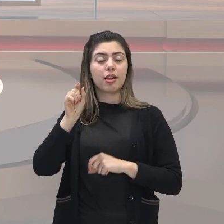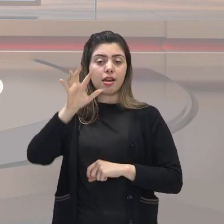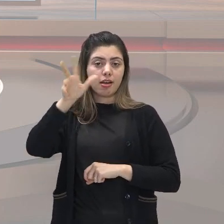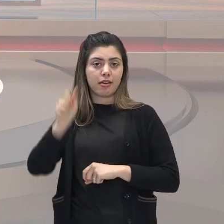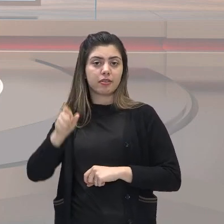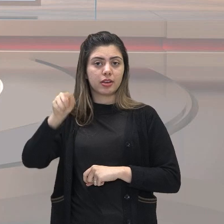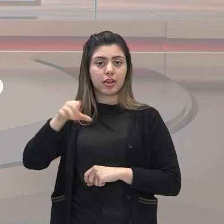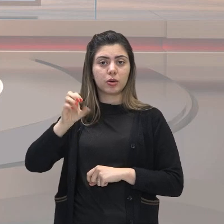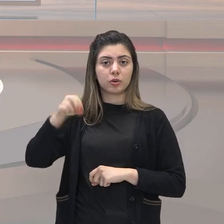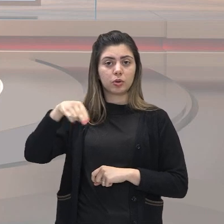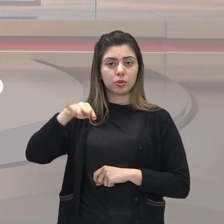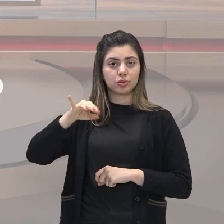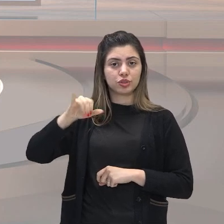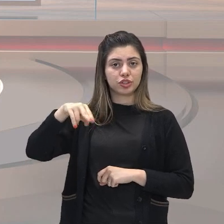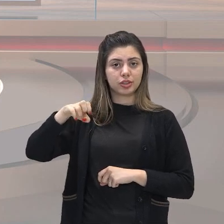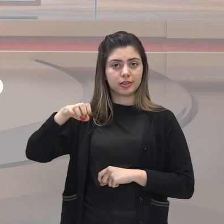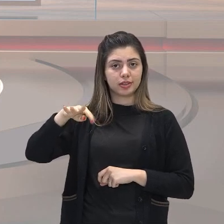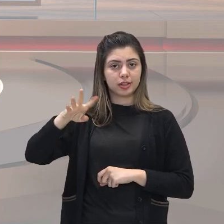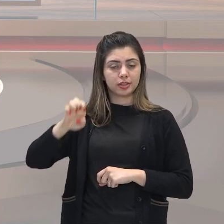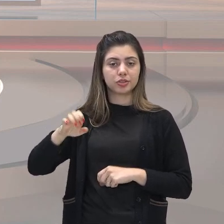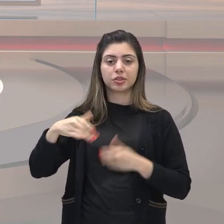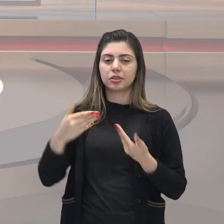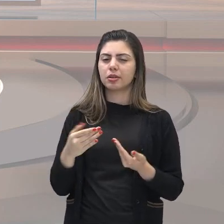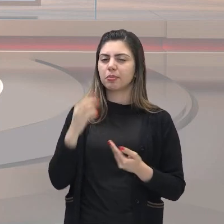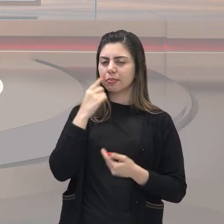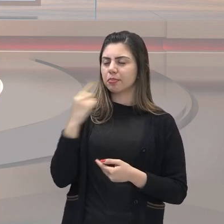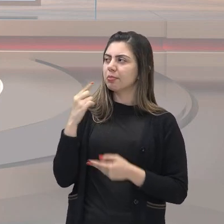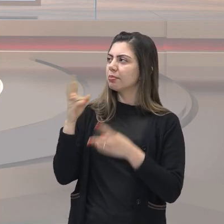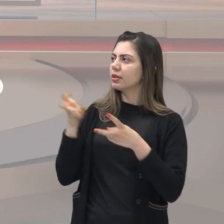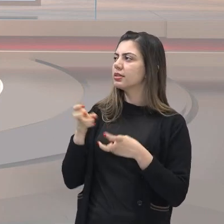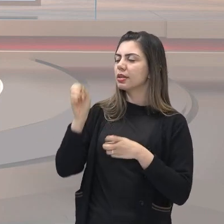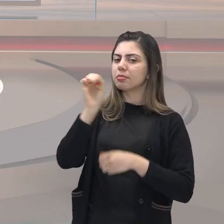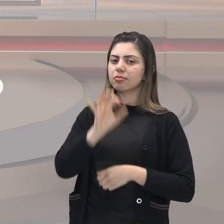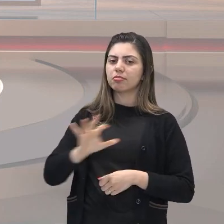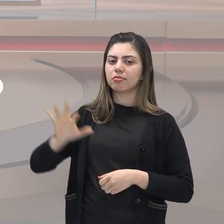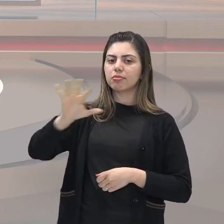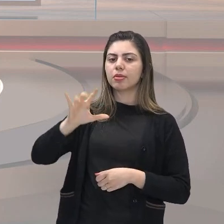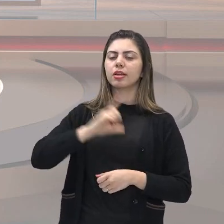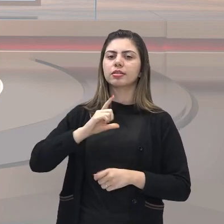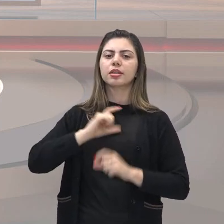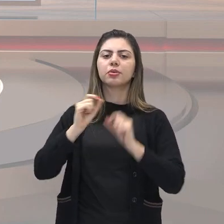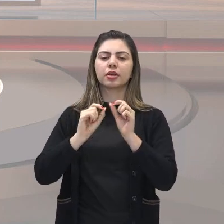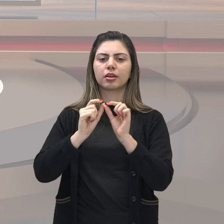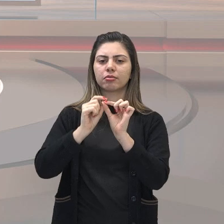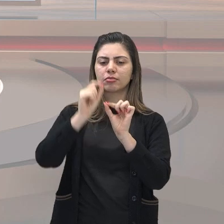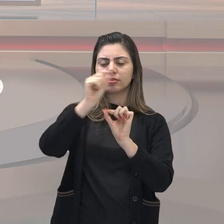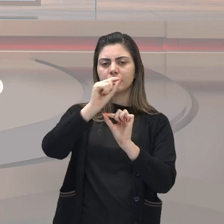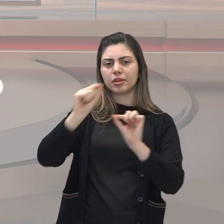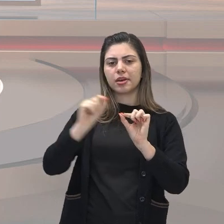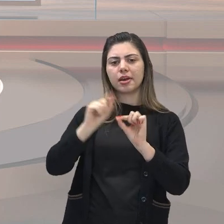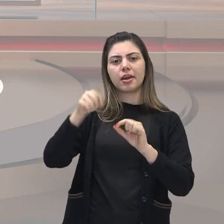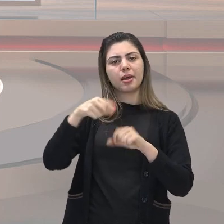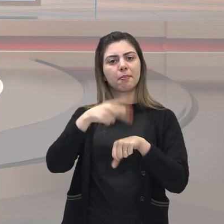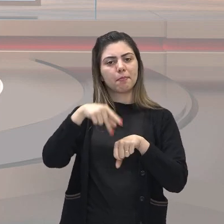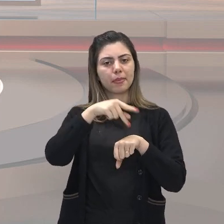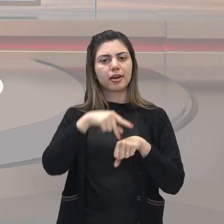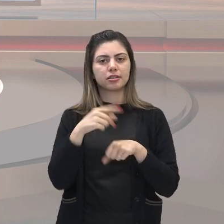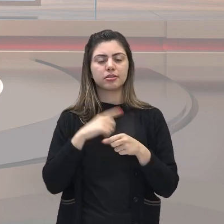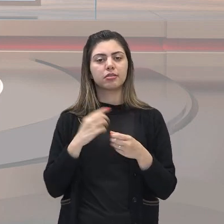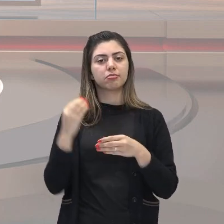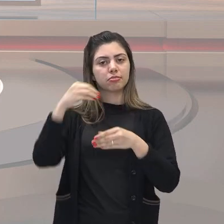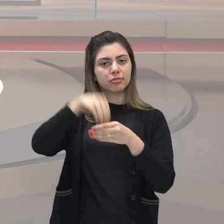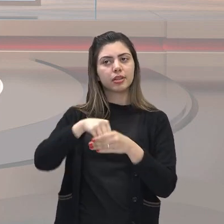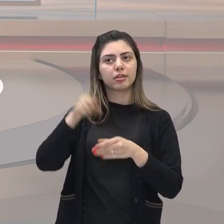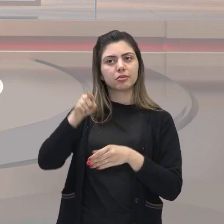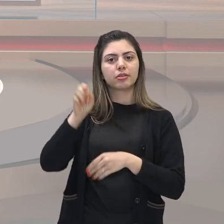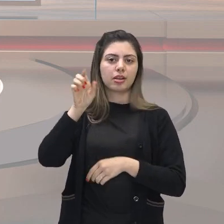E aqui nesse mapa nós temos essas linhas imaginárias, né, que são as divisões territoriais de cada país. Algumas podem ter